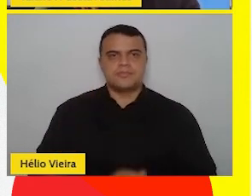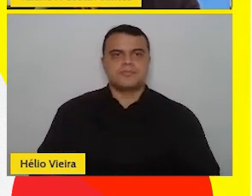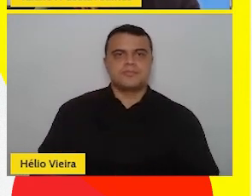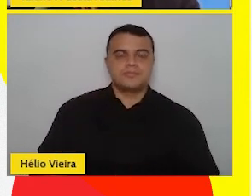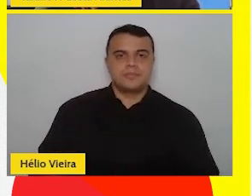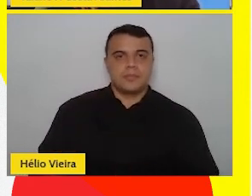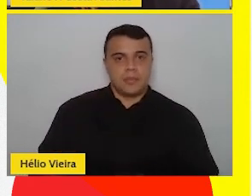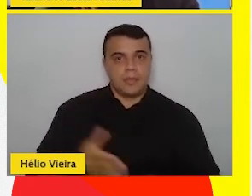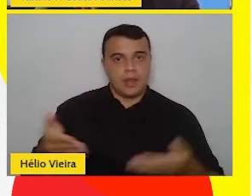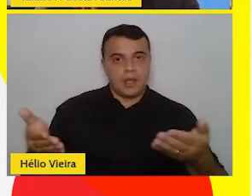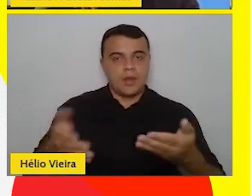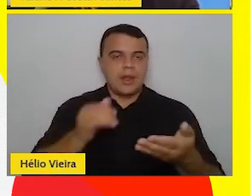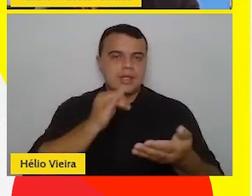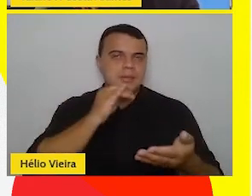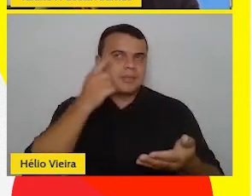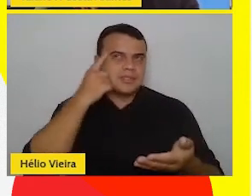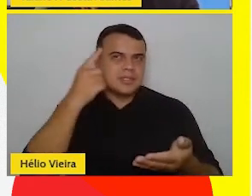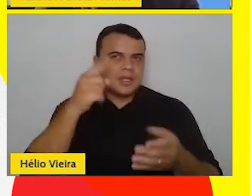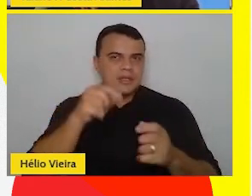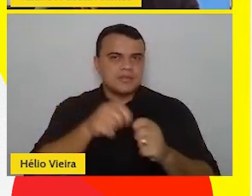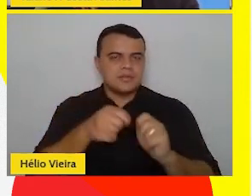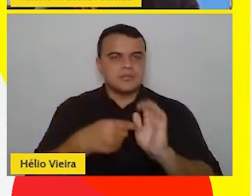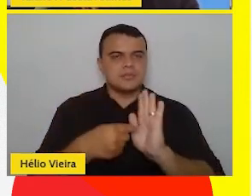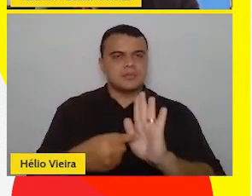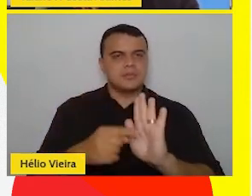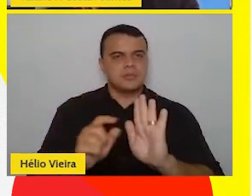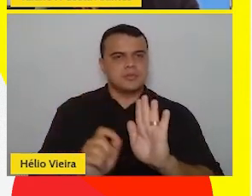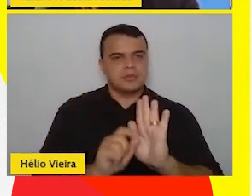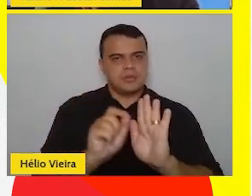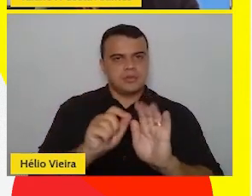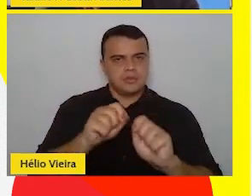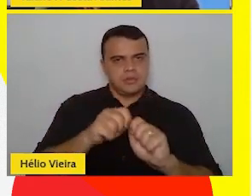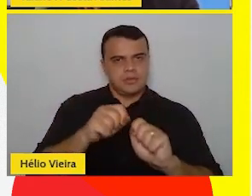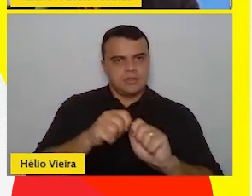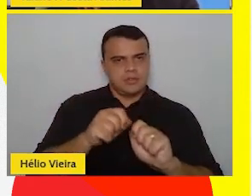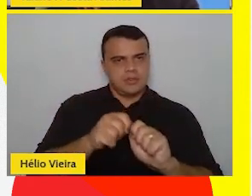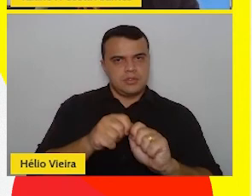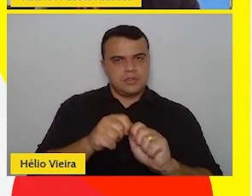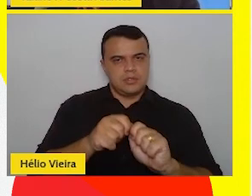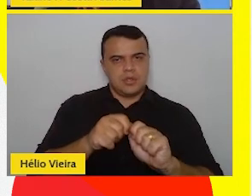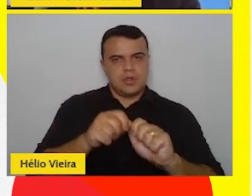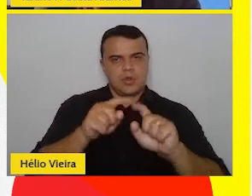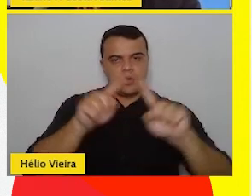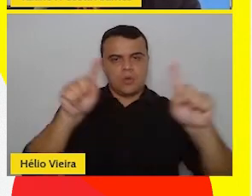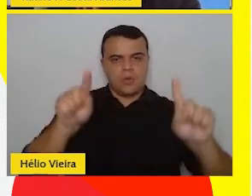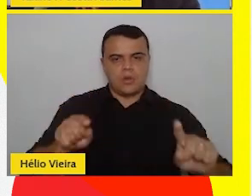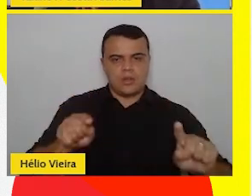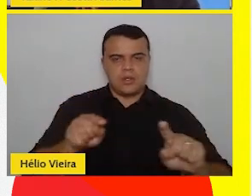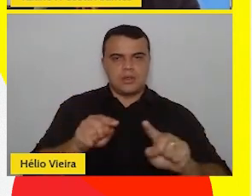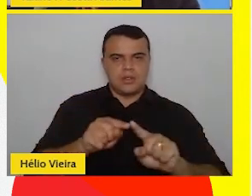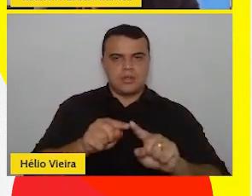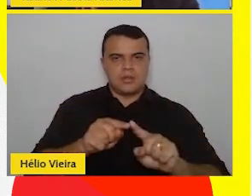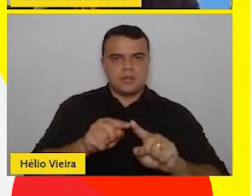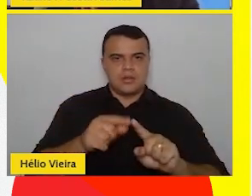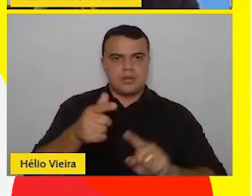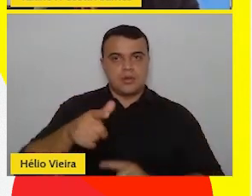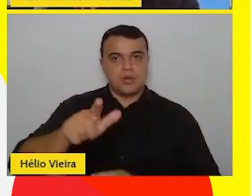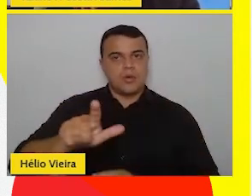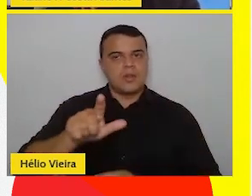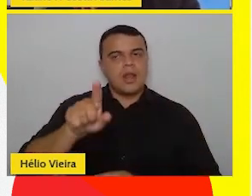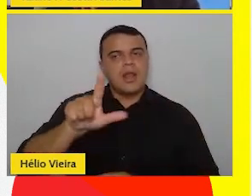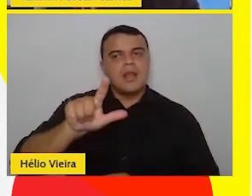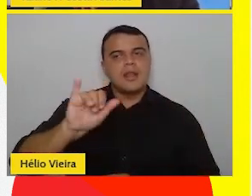Então, aqui a ideia, por exemplo, é fazer, né, um quadrado. Aqui eu trouxe outras